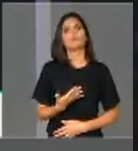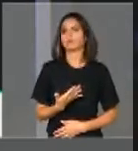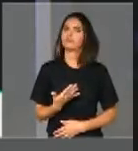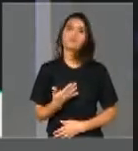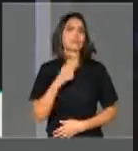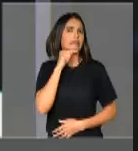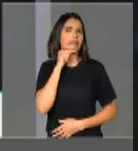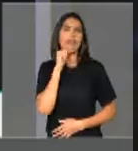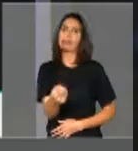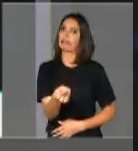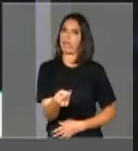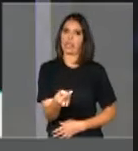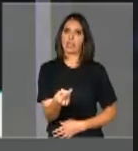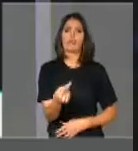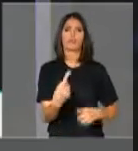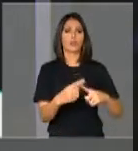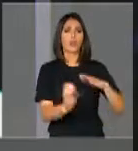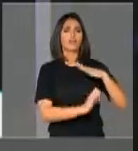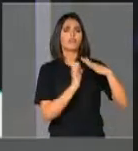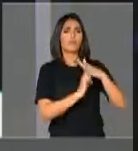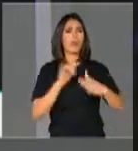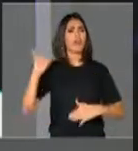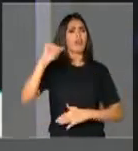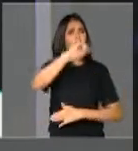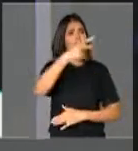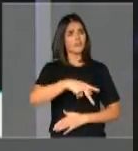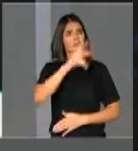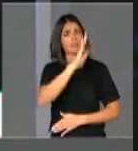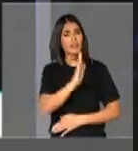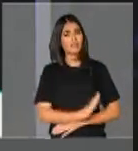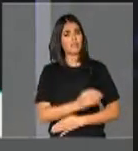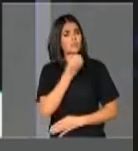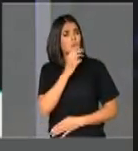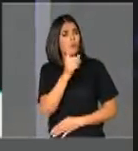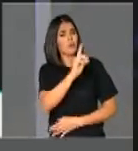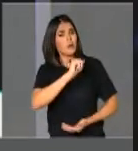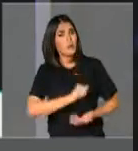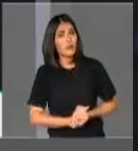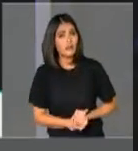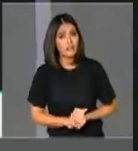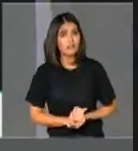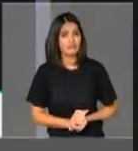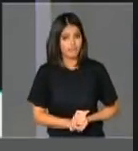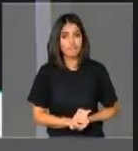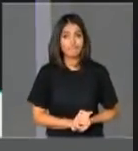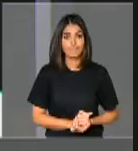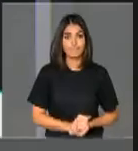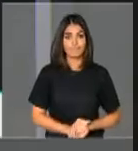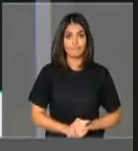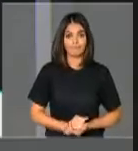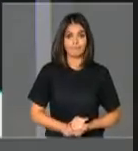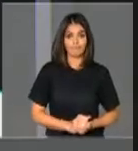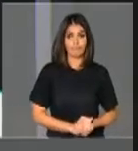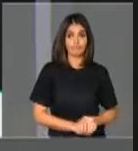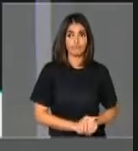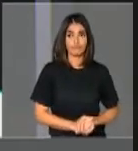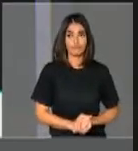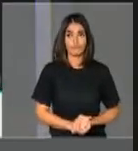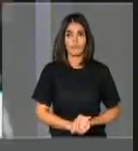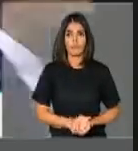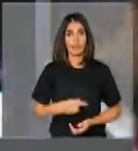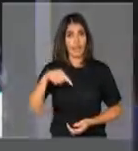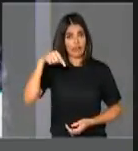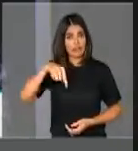serviço prestado pelas empresas de aviação civil no Brasil. Aqui nós